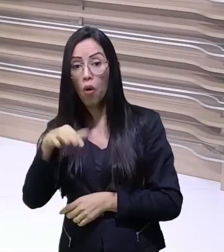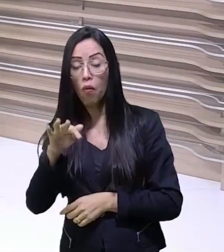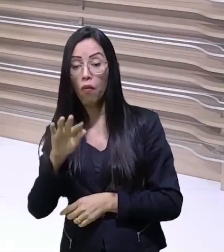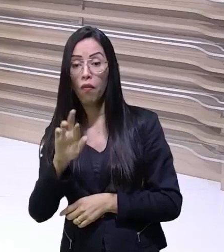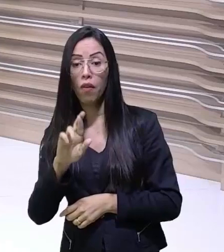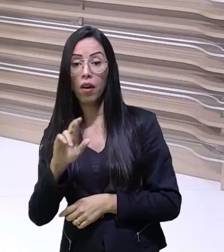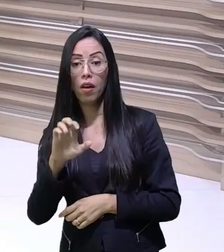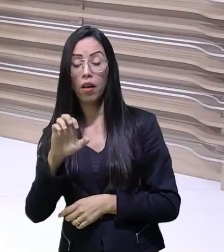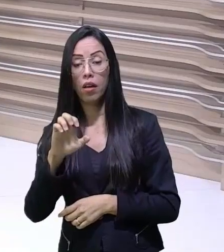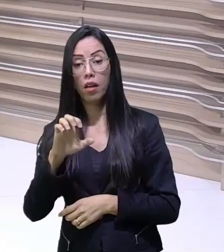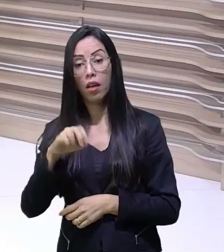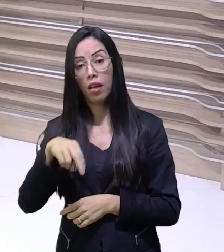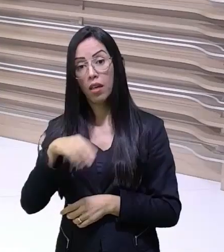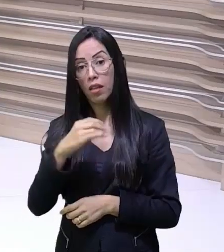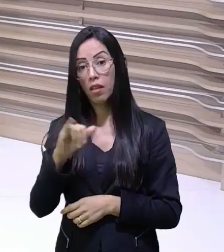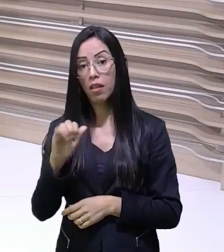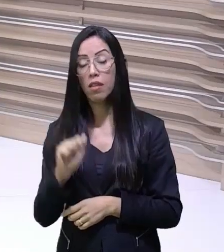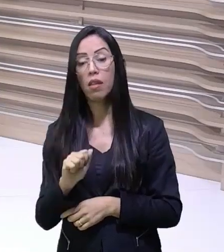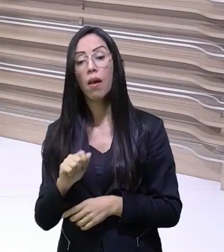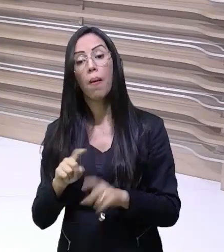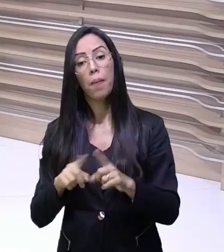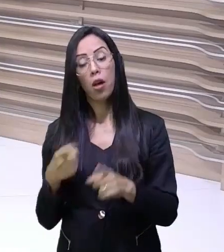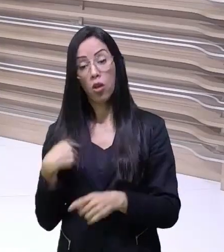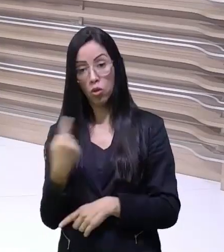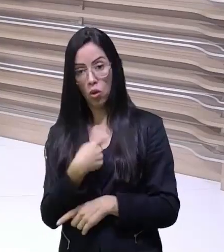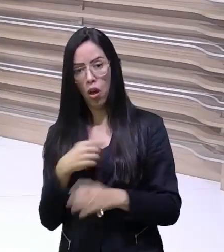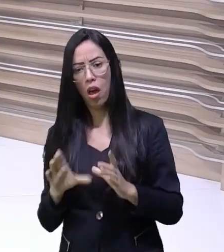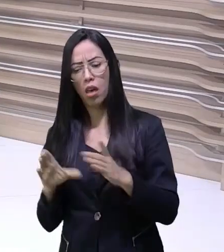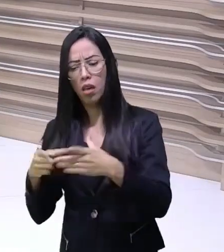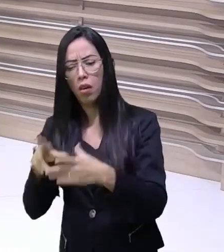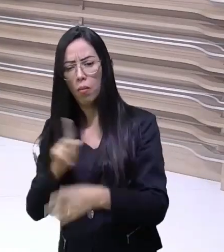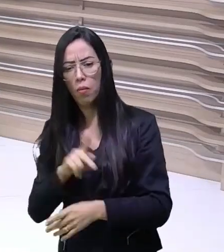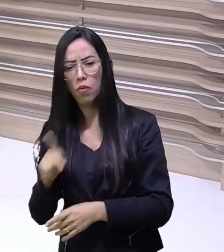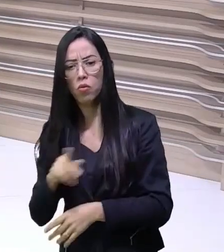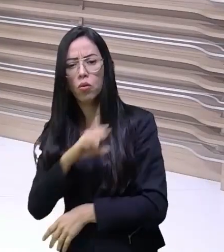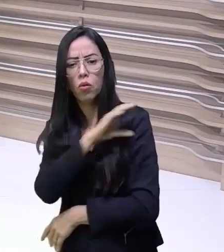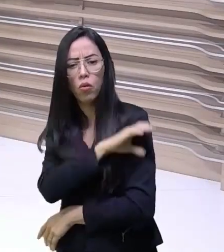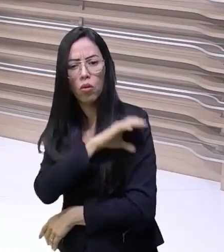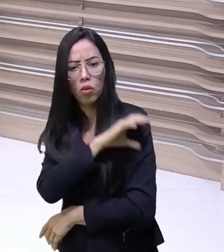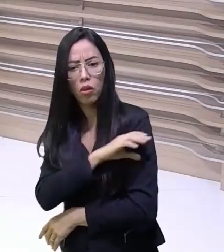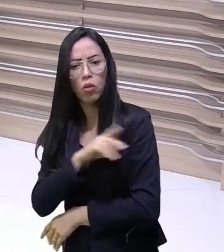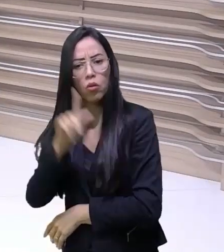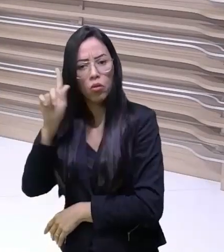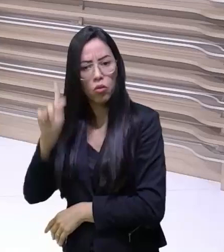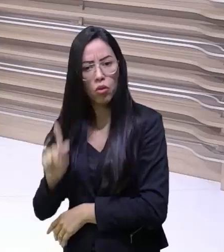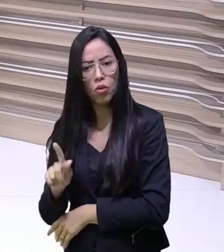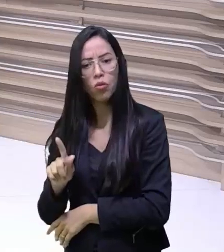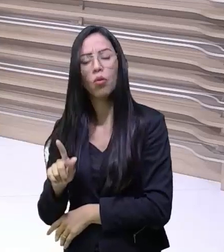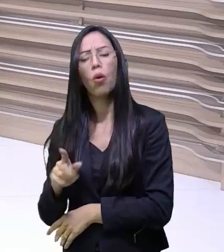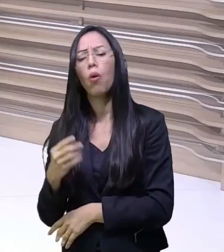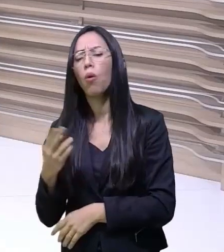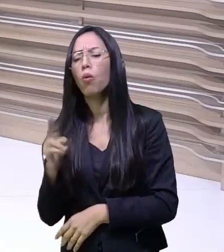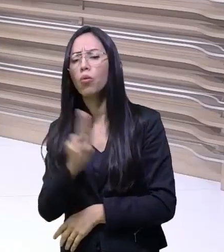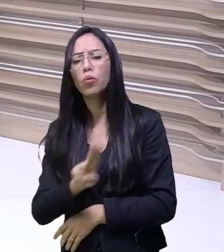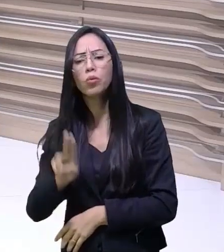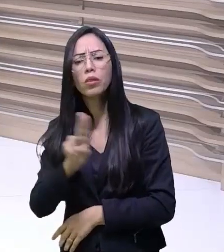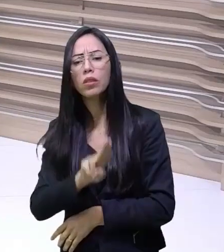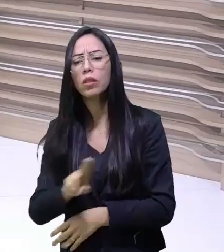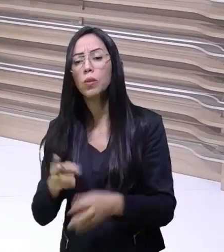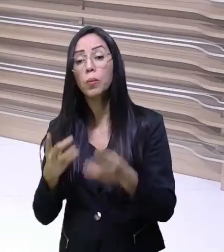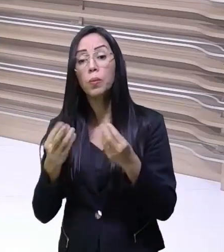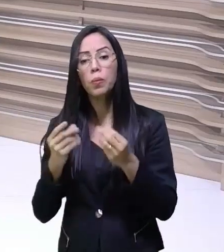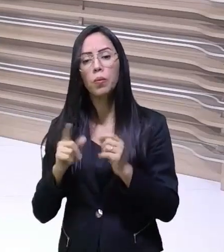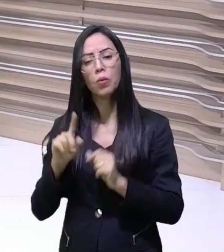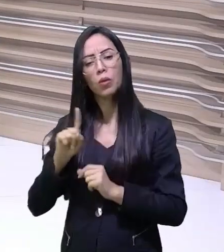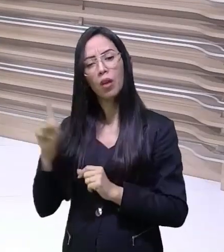nós, professores, os coordenadores, gestores, estão trabalhando realmente usando muito esse